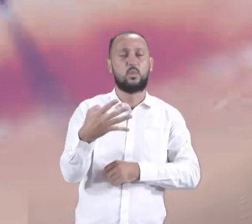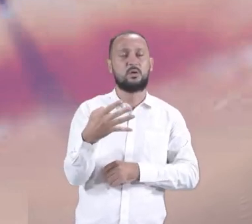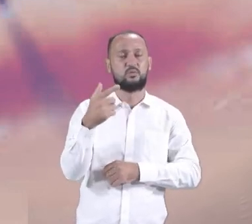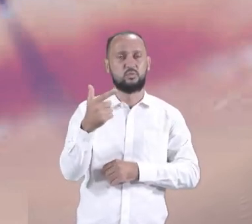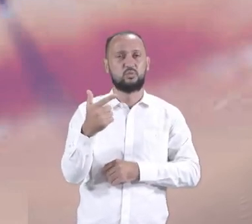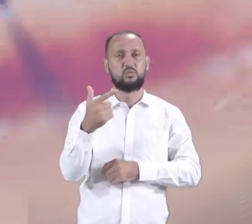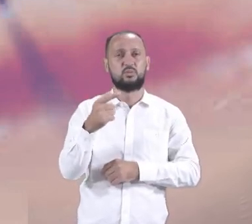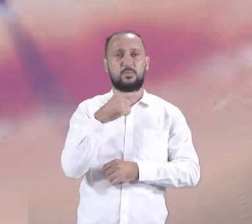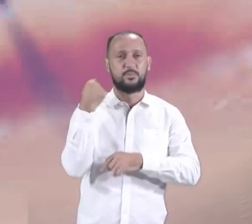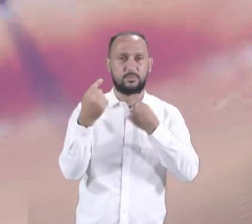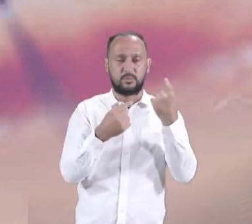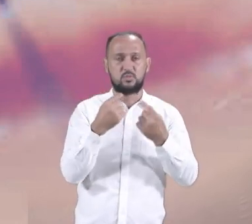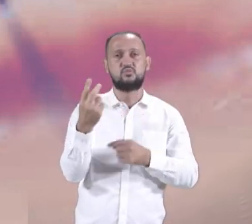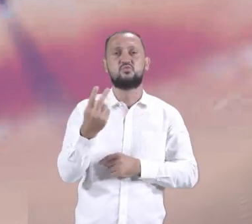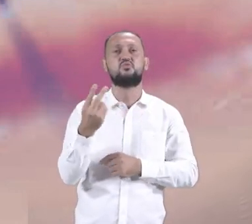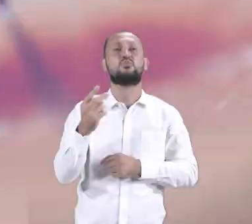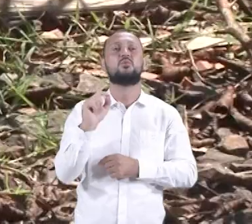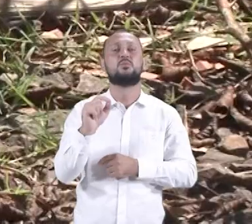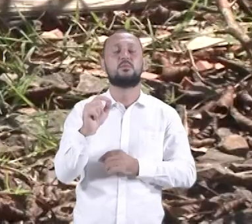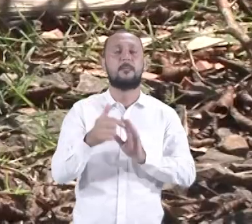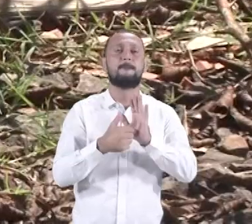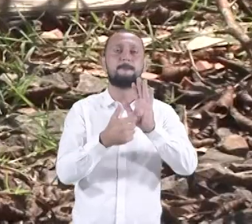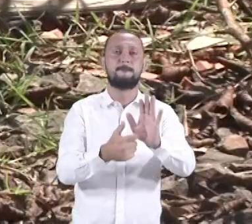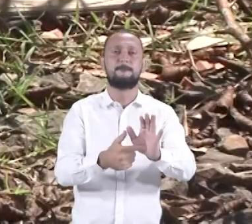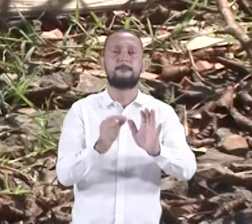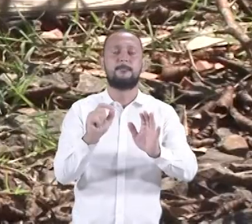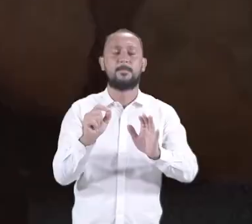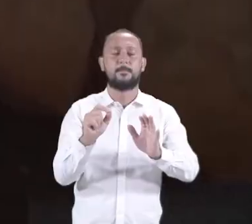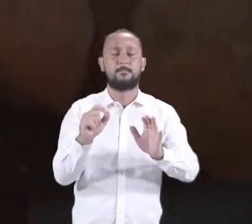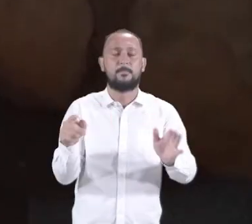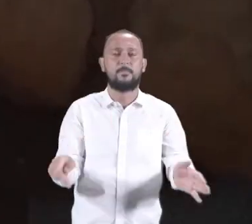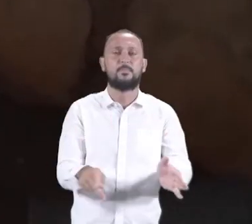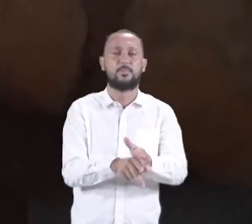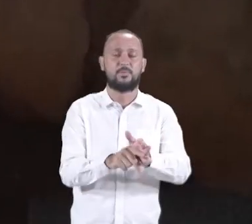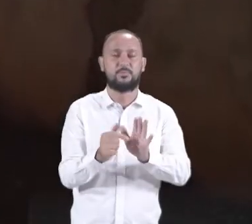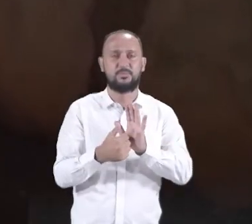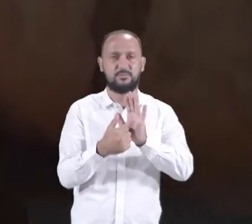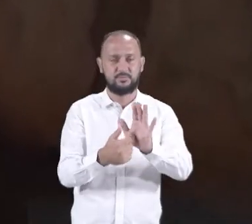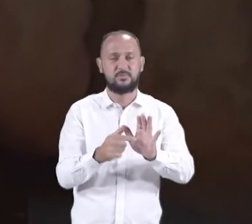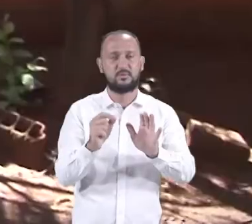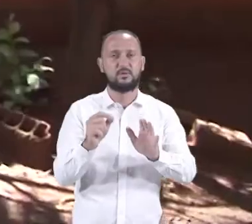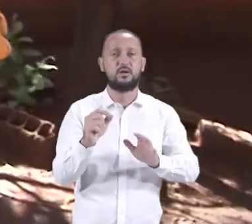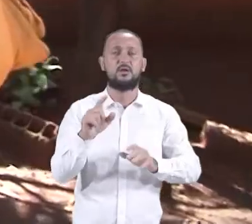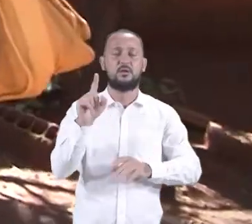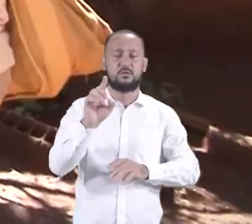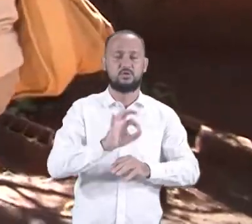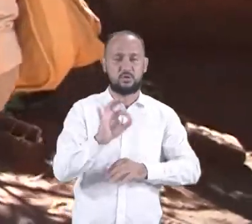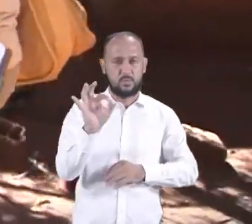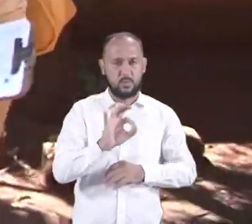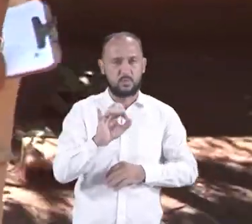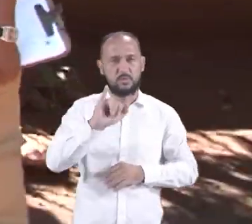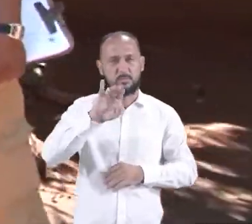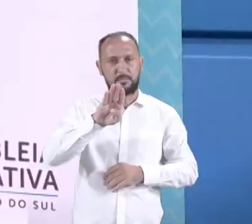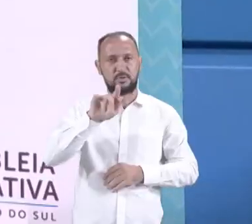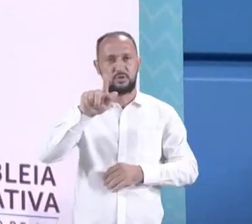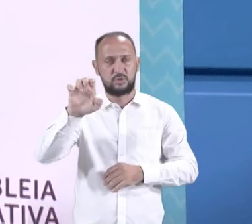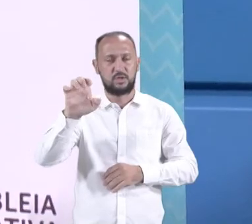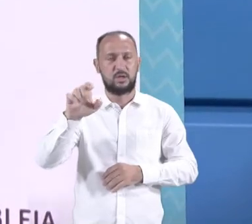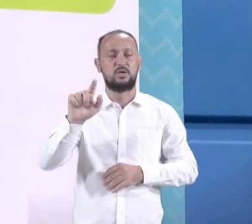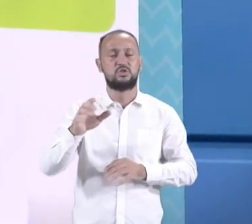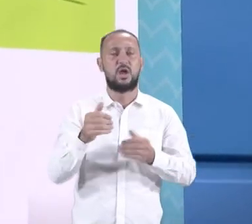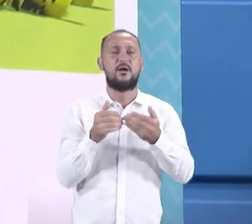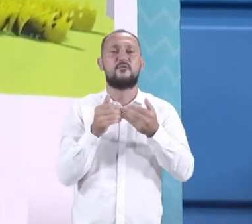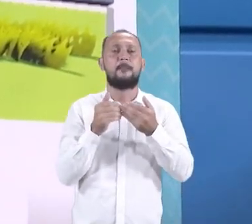e 42 mortes. É o segundo estado com maior incidência de notificações da doença, de acordo com o IBGE. O